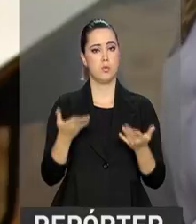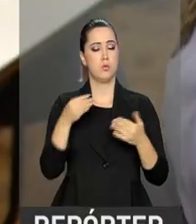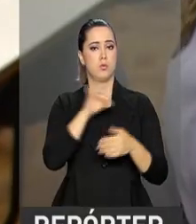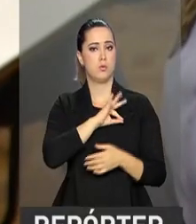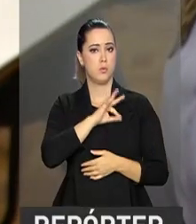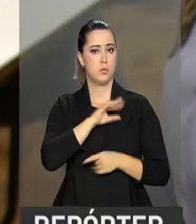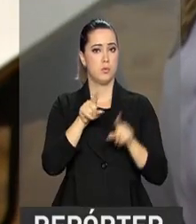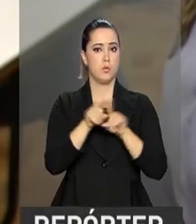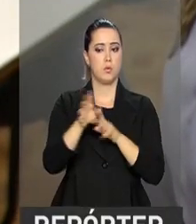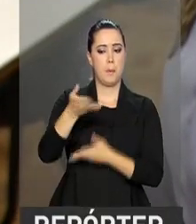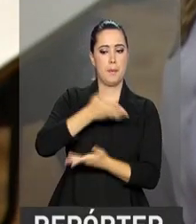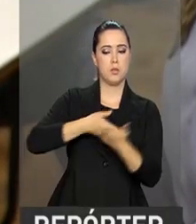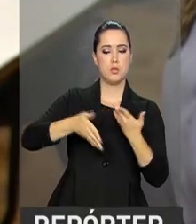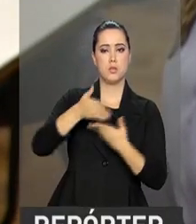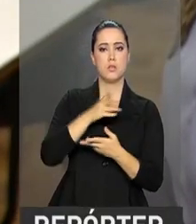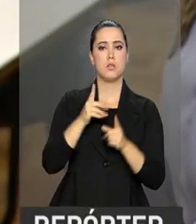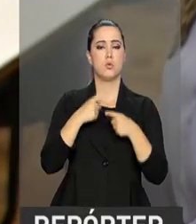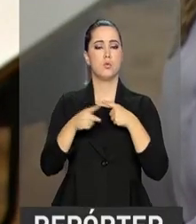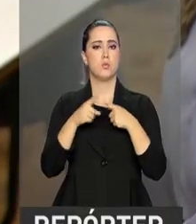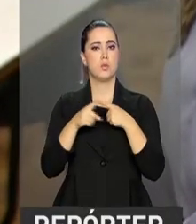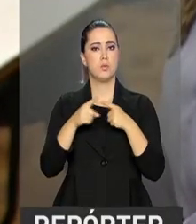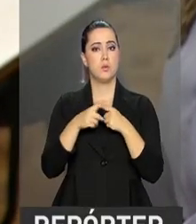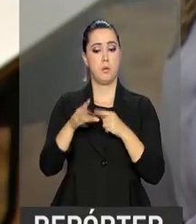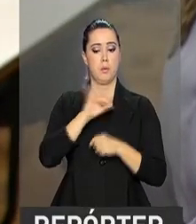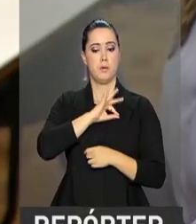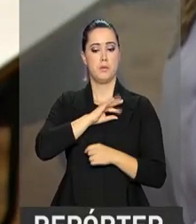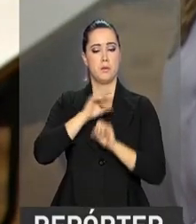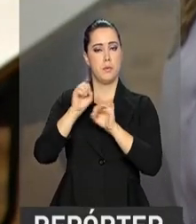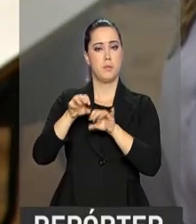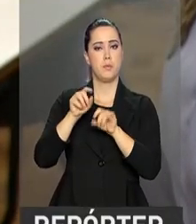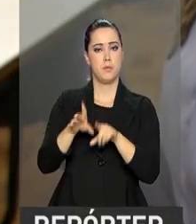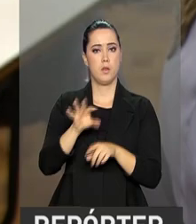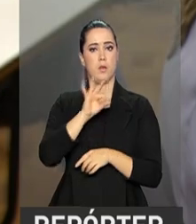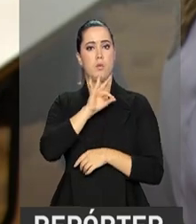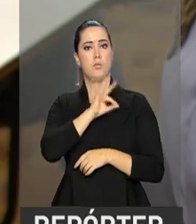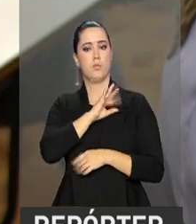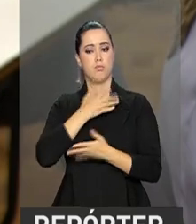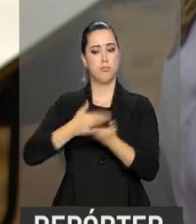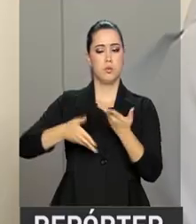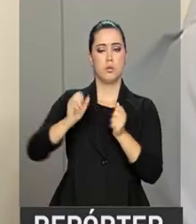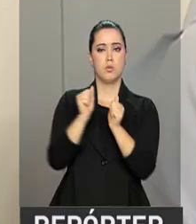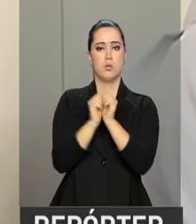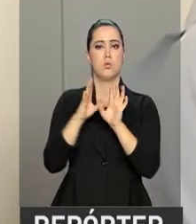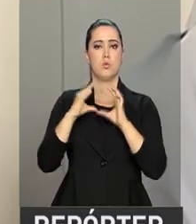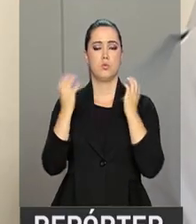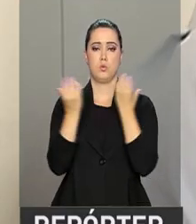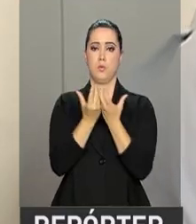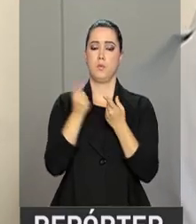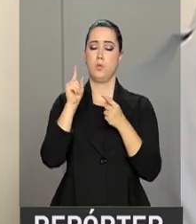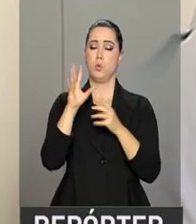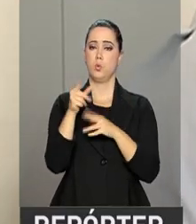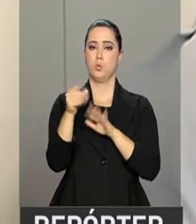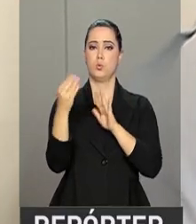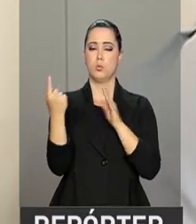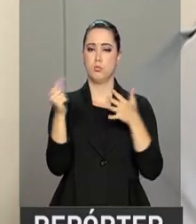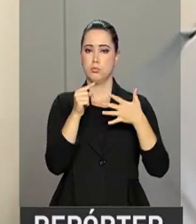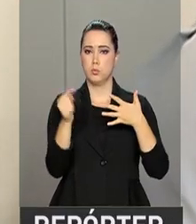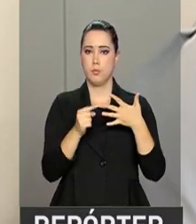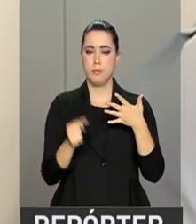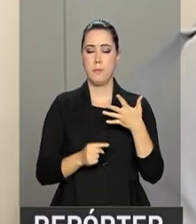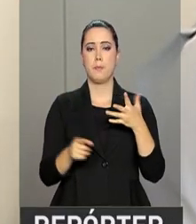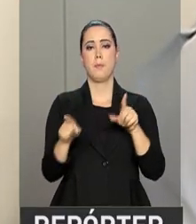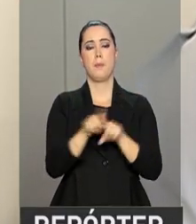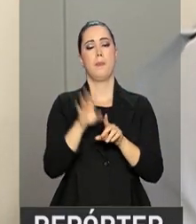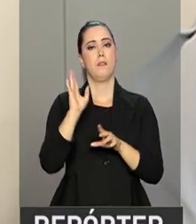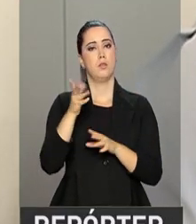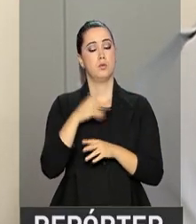policial, mediação de conflitos, policiamento orientado, polícia e mediação comunitária. Tudo baseado no sistema Koban, o